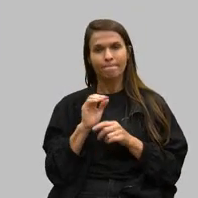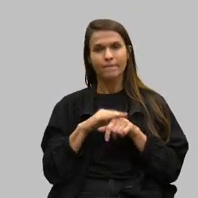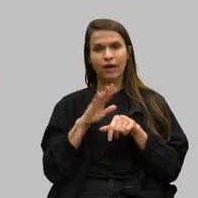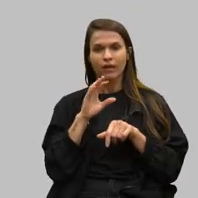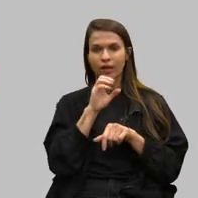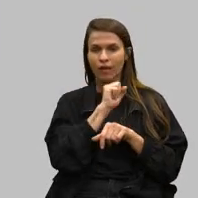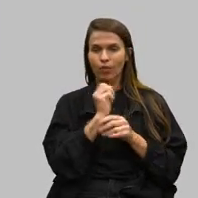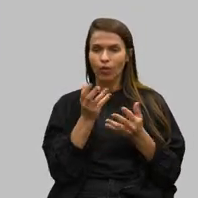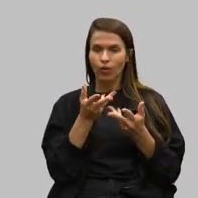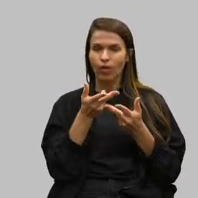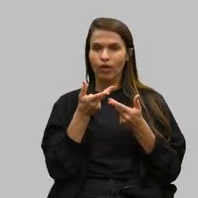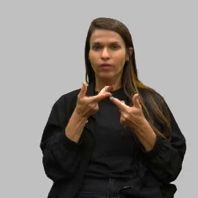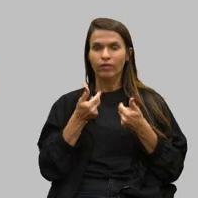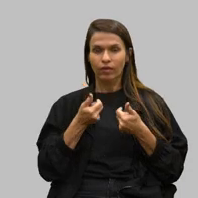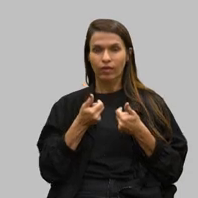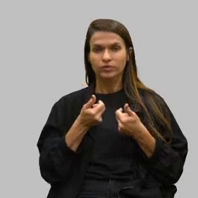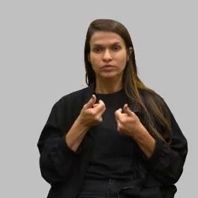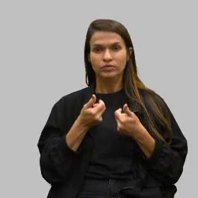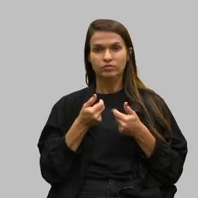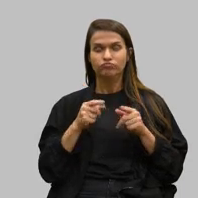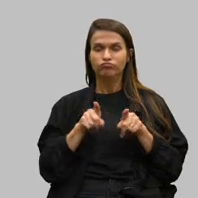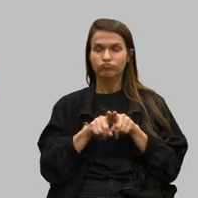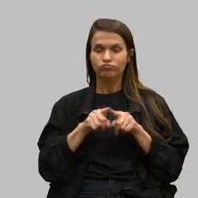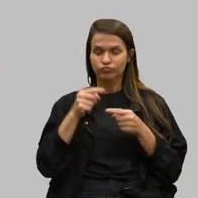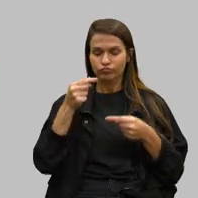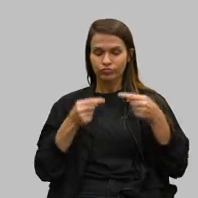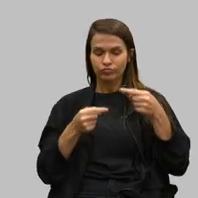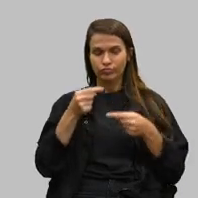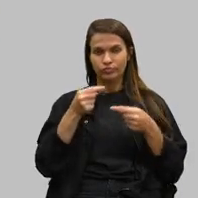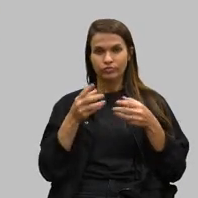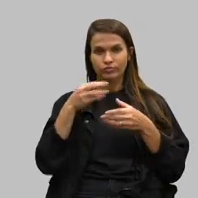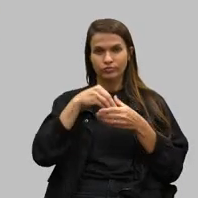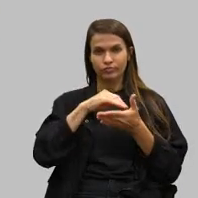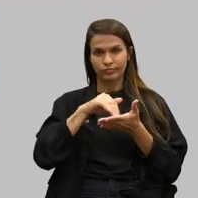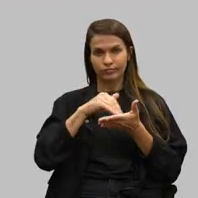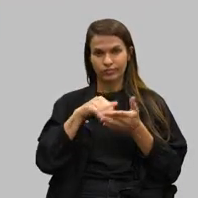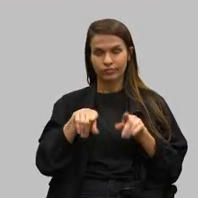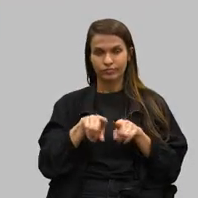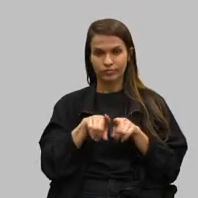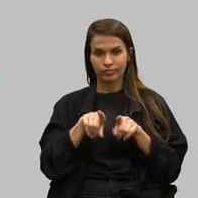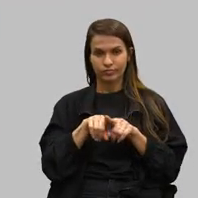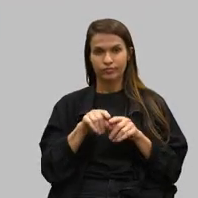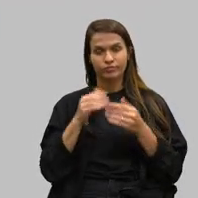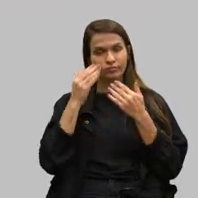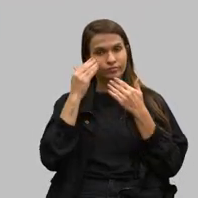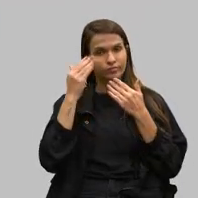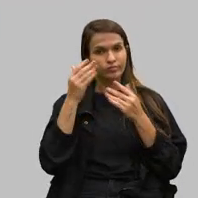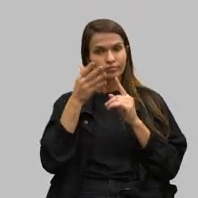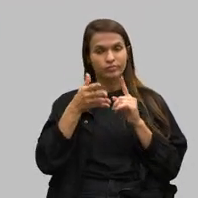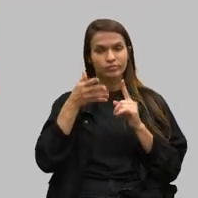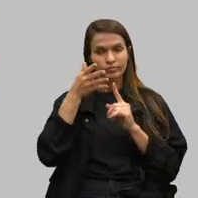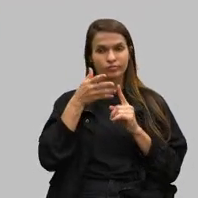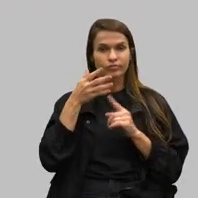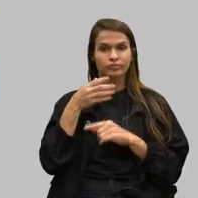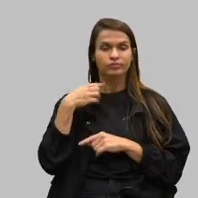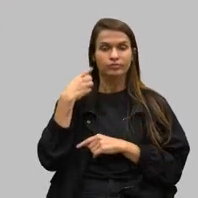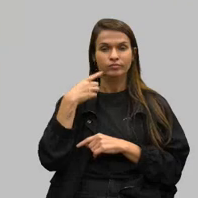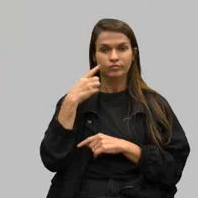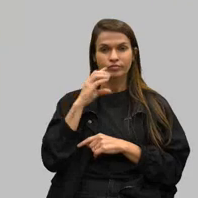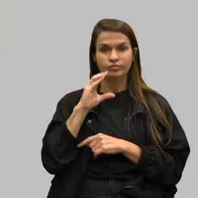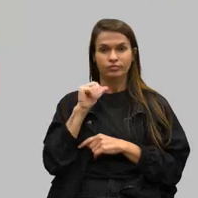fica replicando. Isso faz parte das discussões dentro da Secretaria também. Agradeço com a palavra o deputado Antônio Carlos Arantes